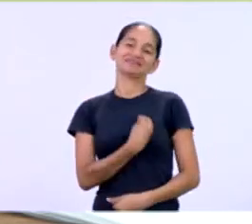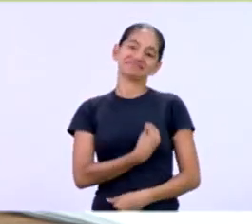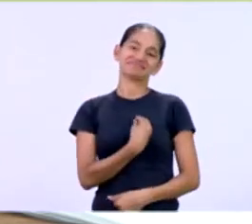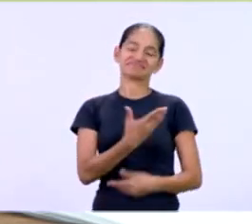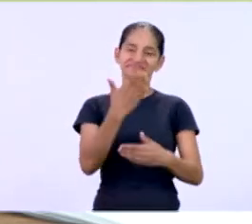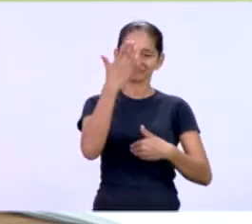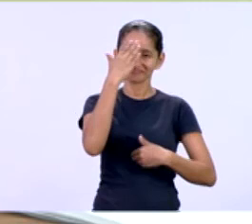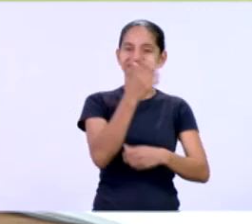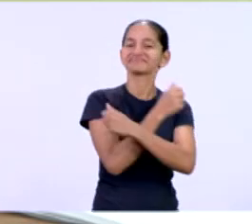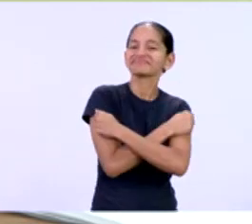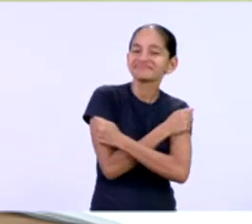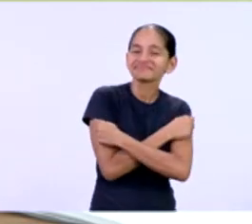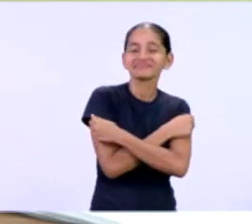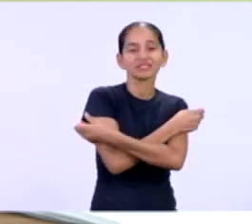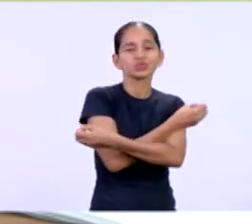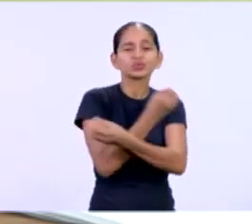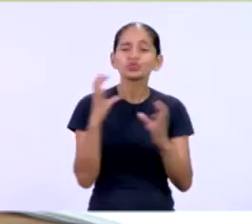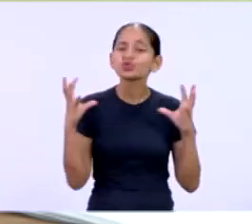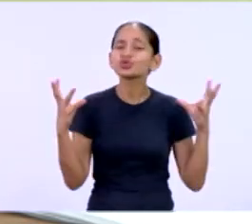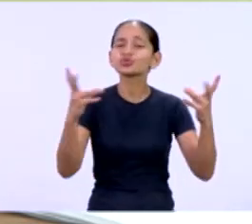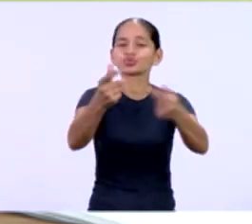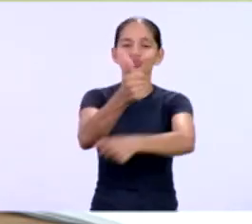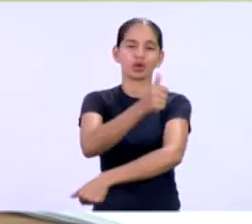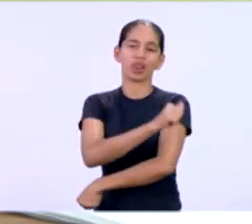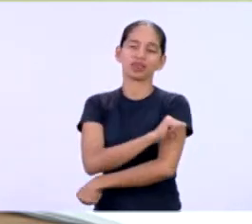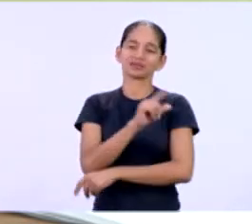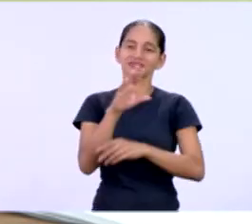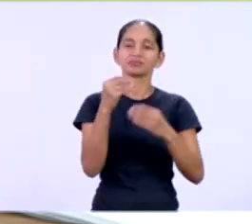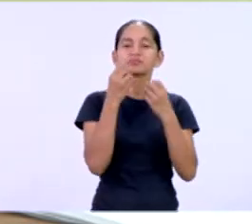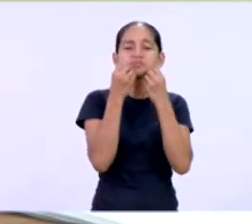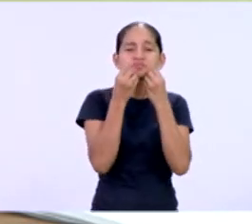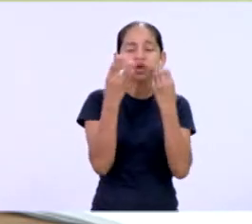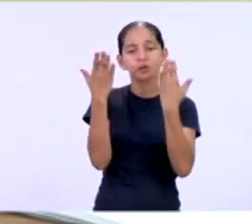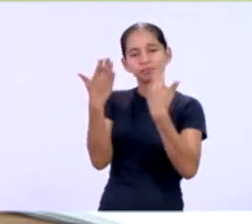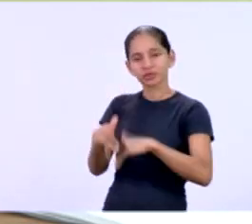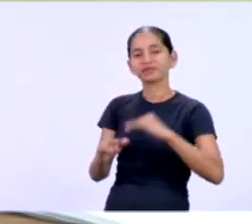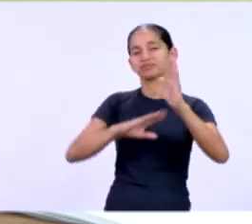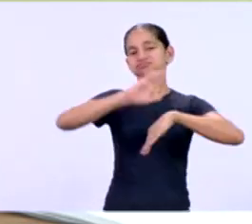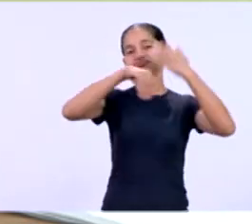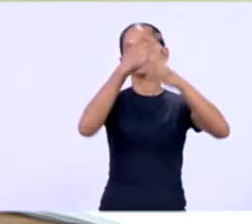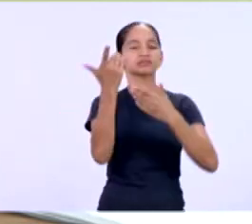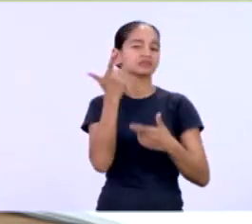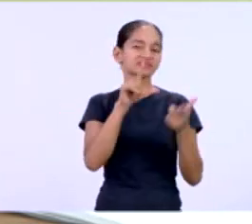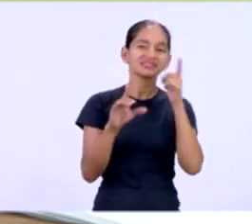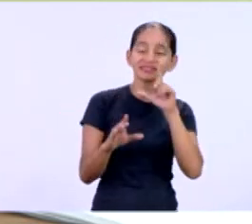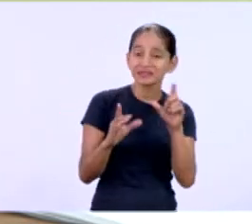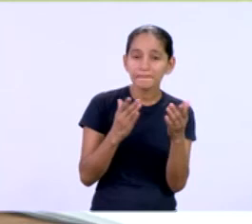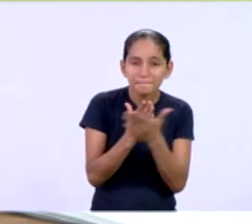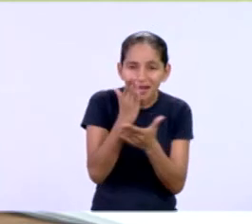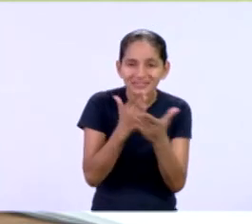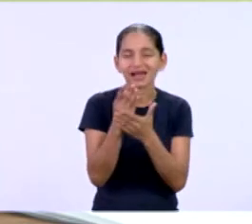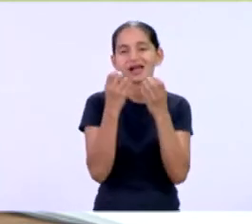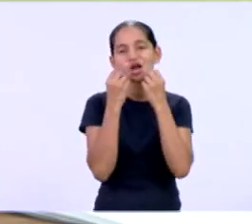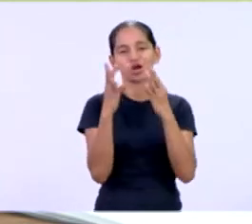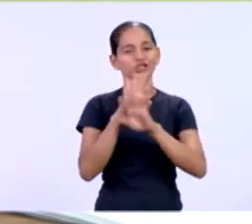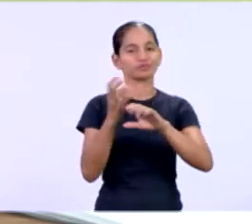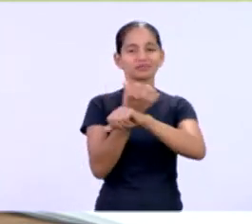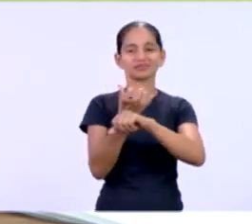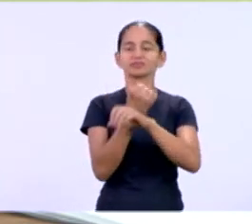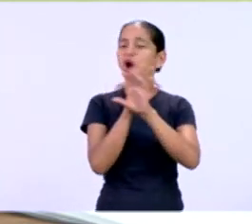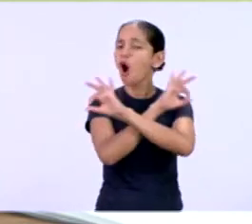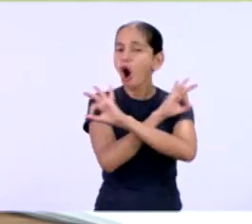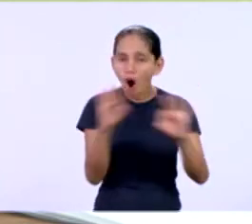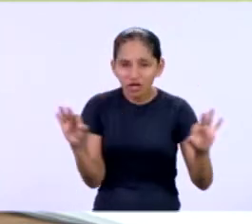abraço a todos. E espero que vocês tenham uma boa prova, tenham um bom desempenho, com certeza vocês estudaram, a disciplina foi tranquila.